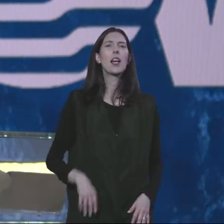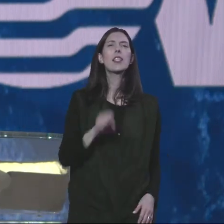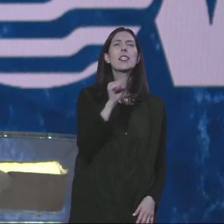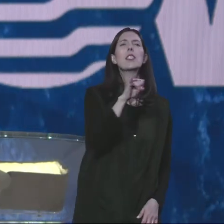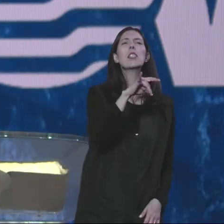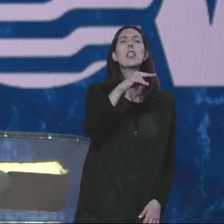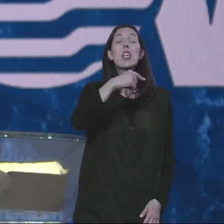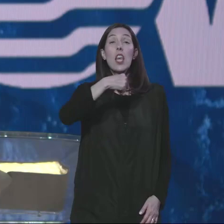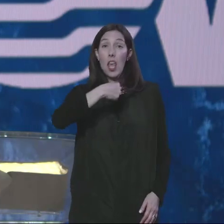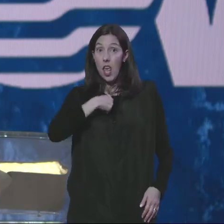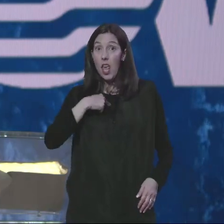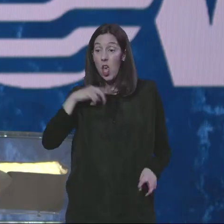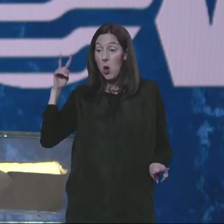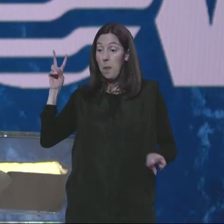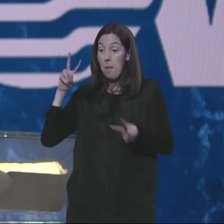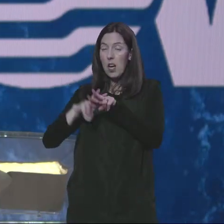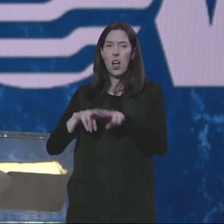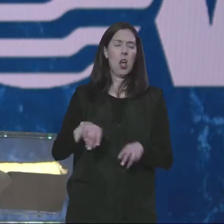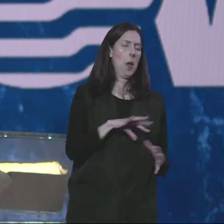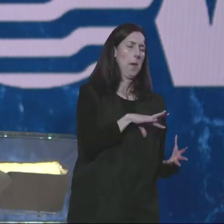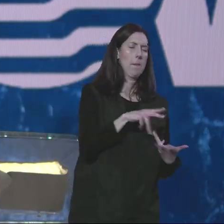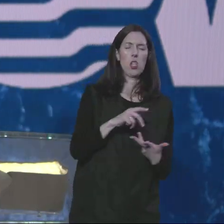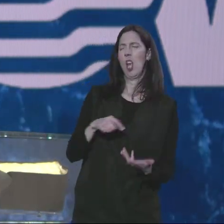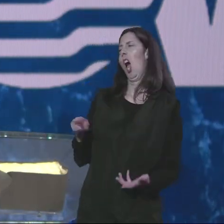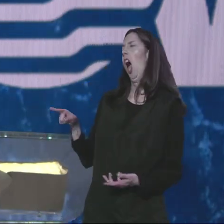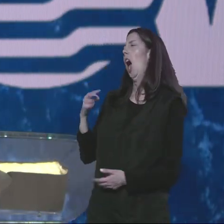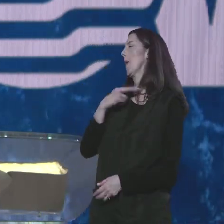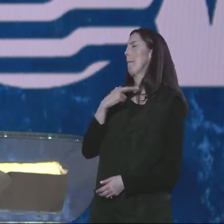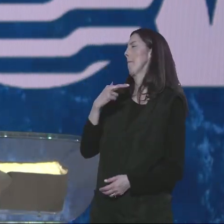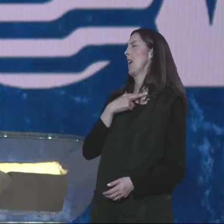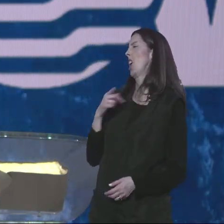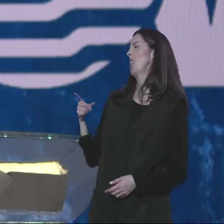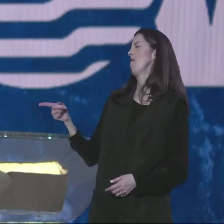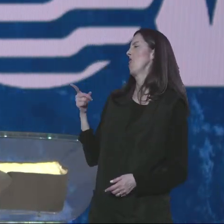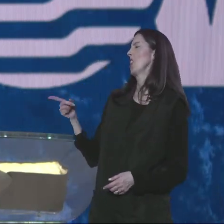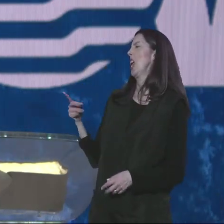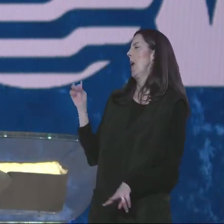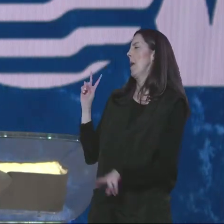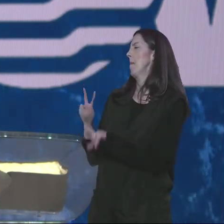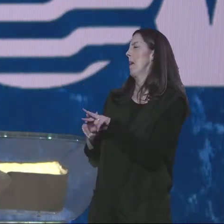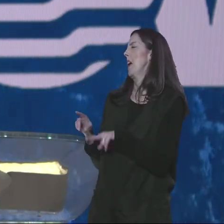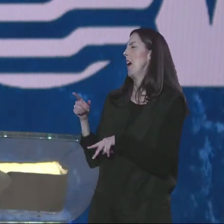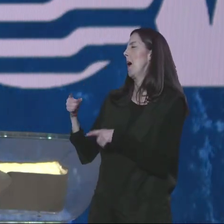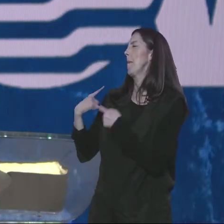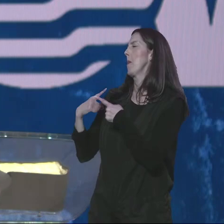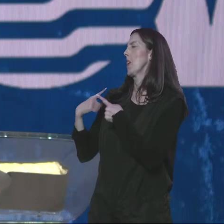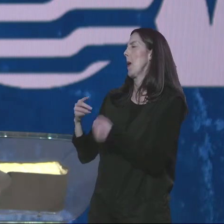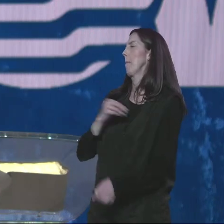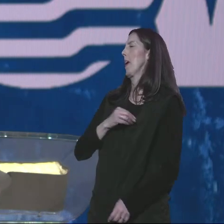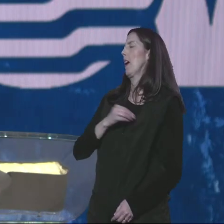certas coisas são pecado e o mundo diz que não, a igreja é intolerante, eu vou preso e prego na prisão.